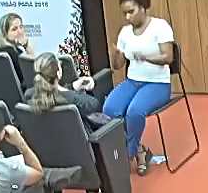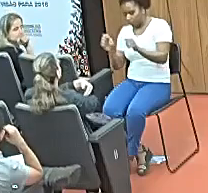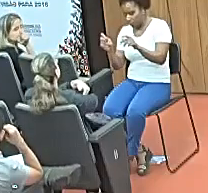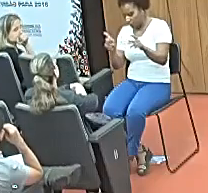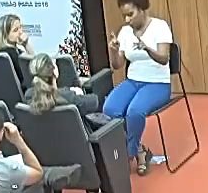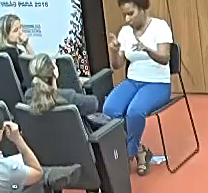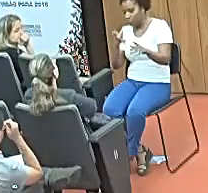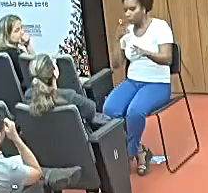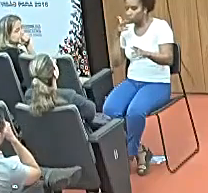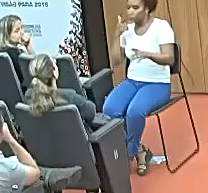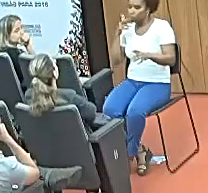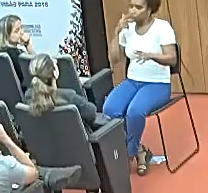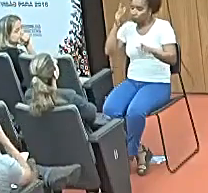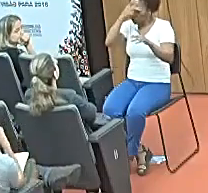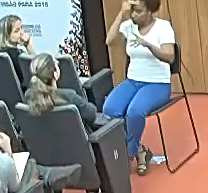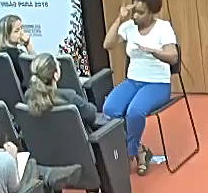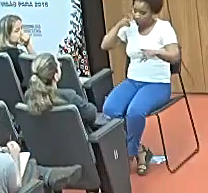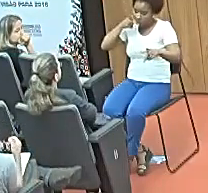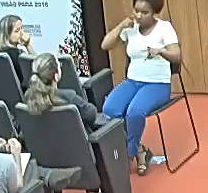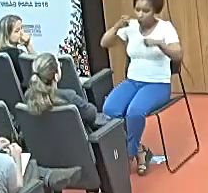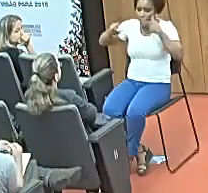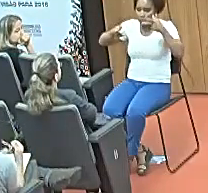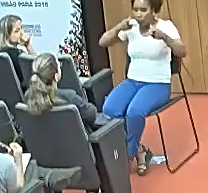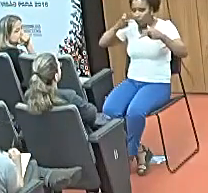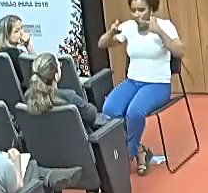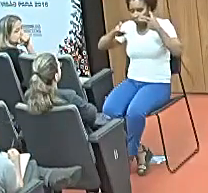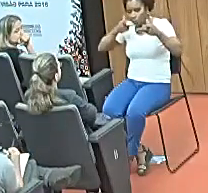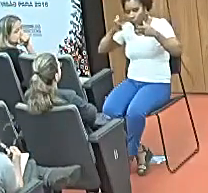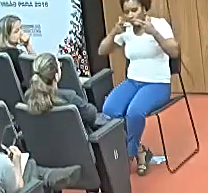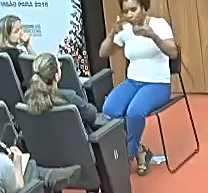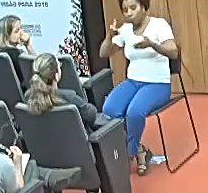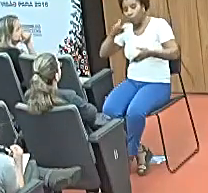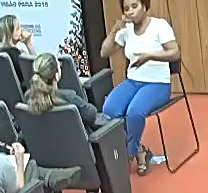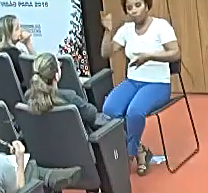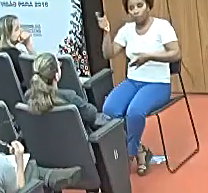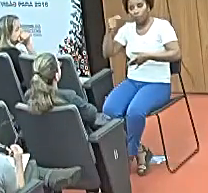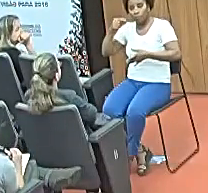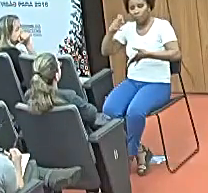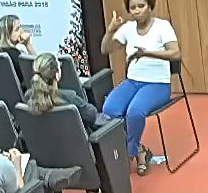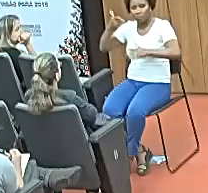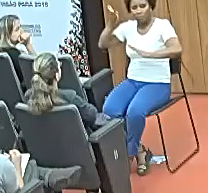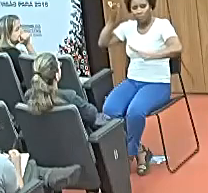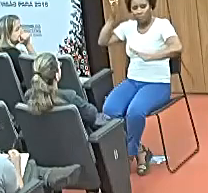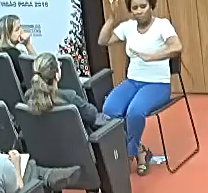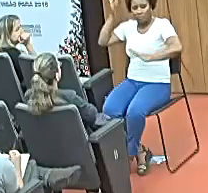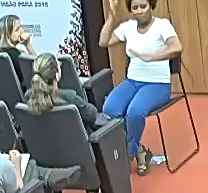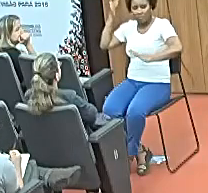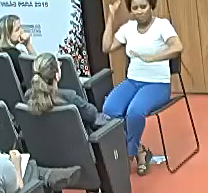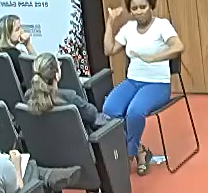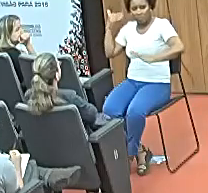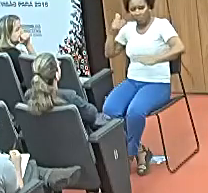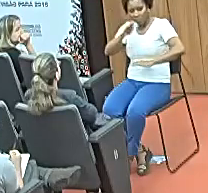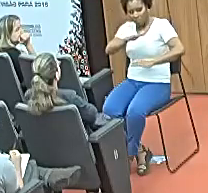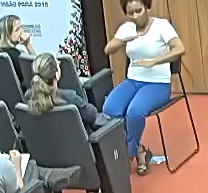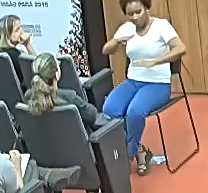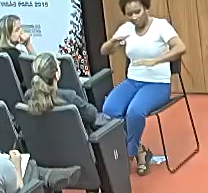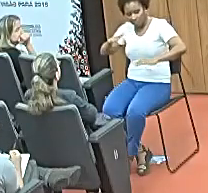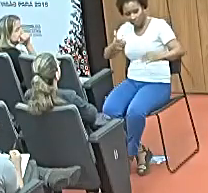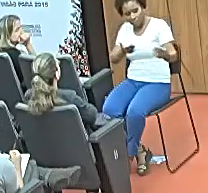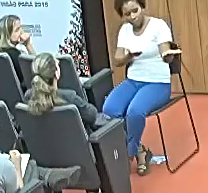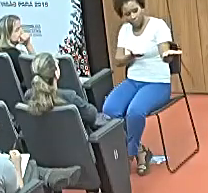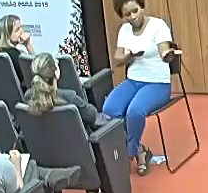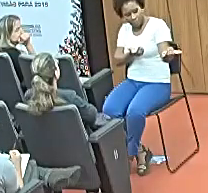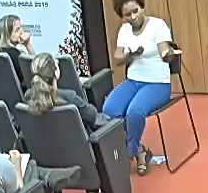fechada essas pessoas na época e noventa e cinco eram crianças e adolescentes com deficiência